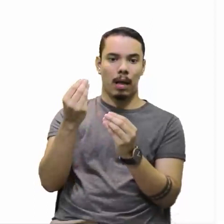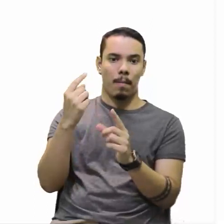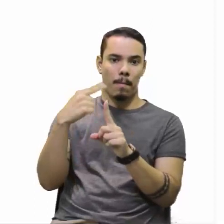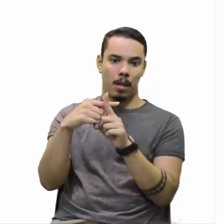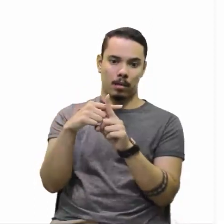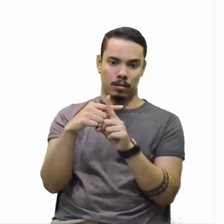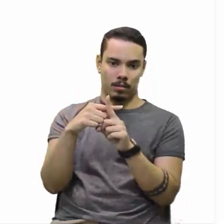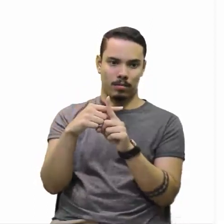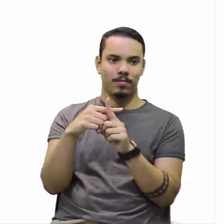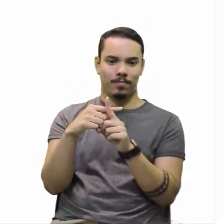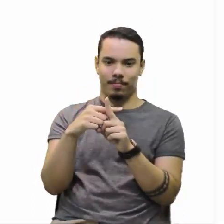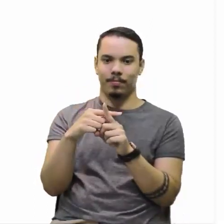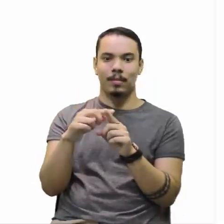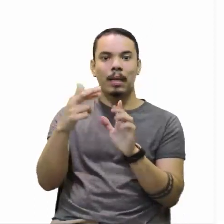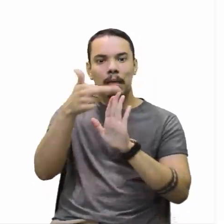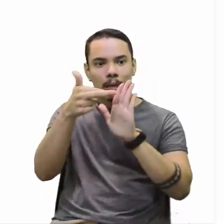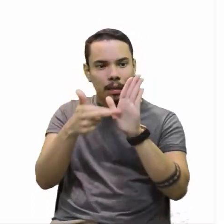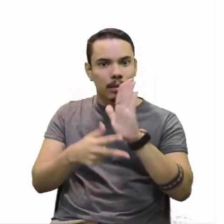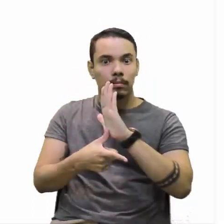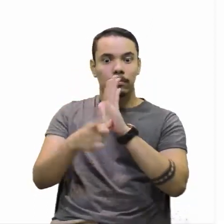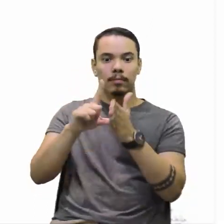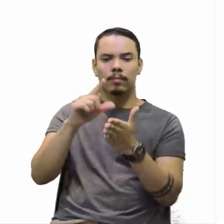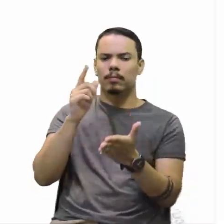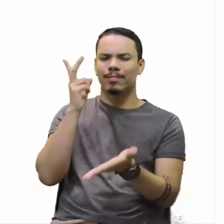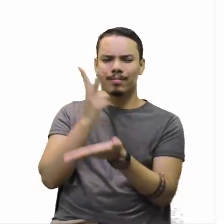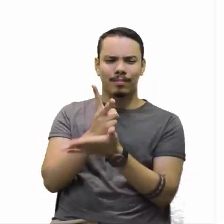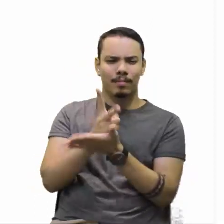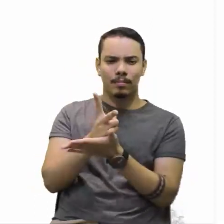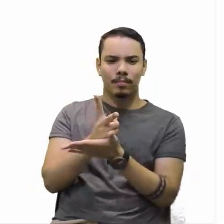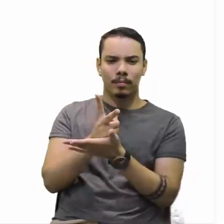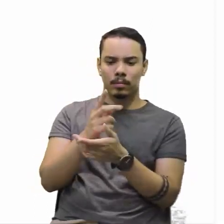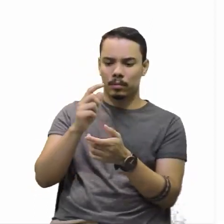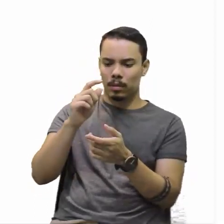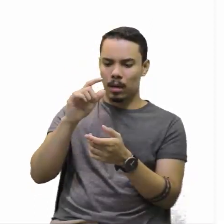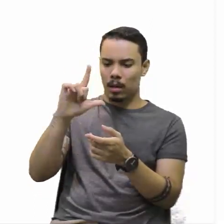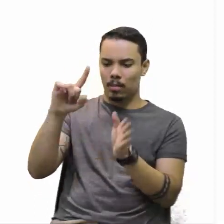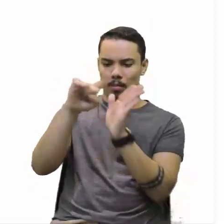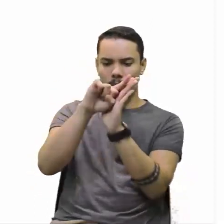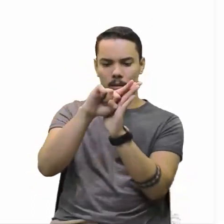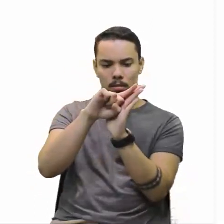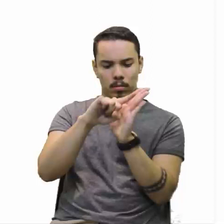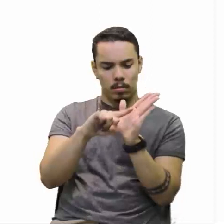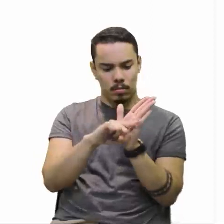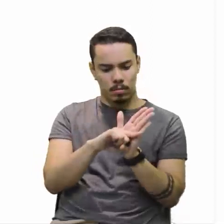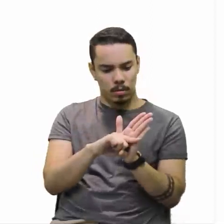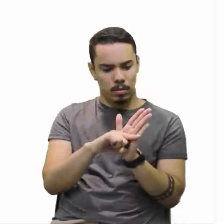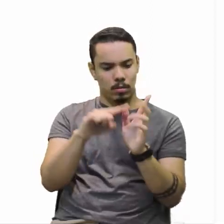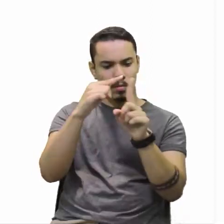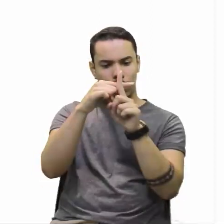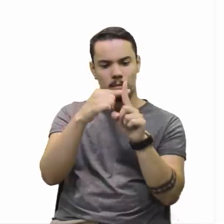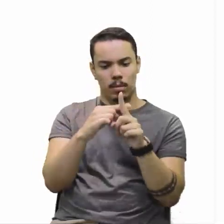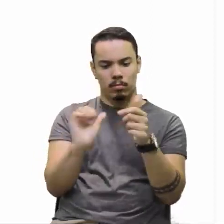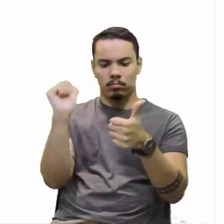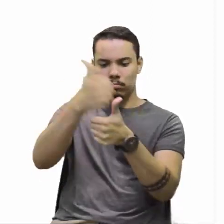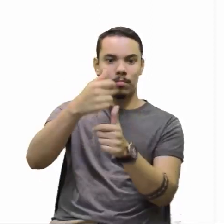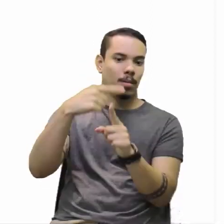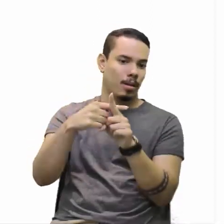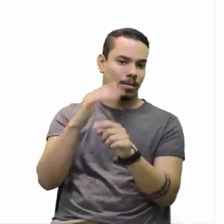mais 2. Então, ao invés de você fazer isso toda vez, só troca o sinal de menos para mais.